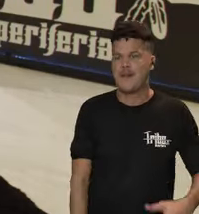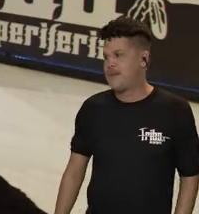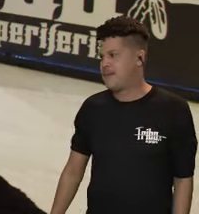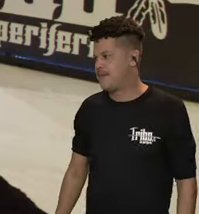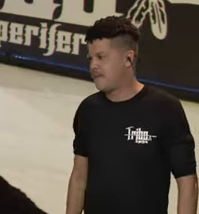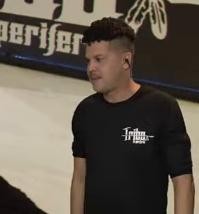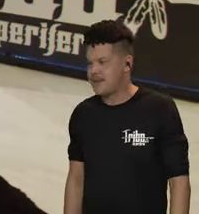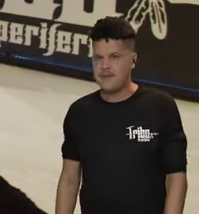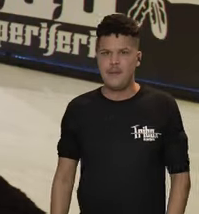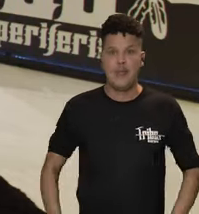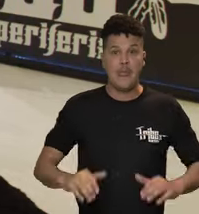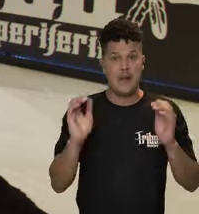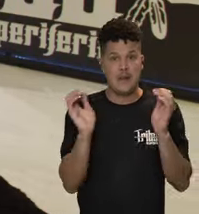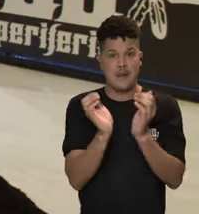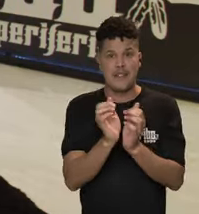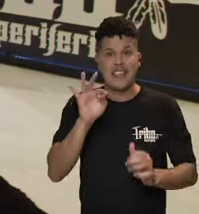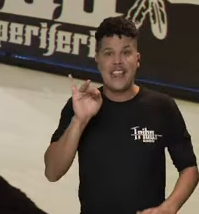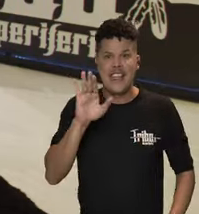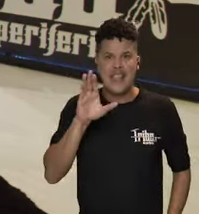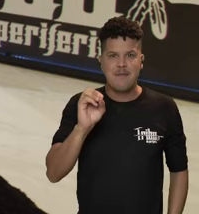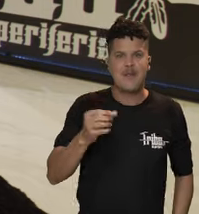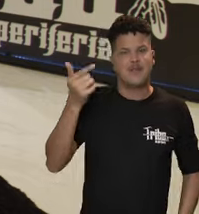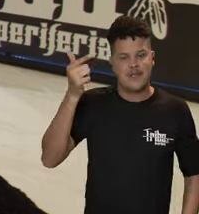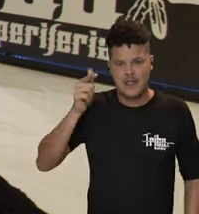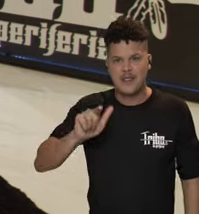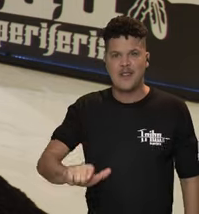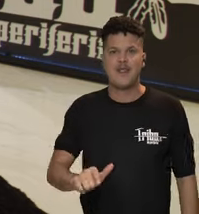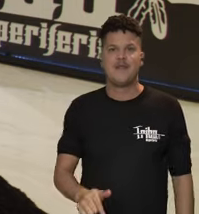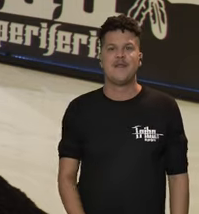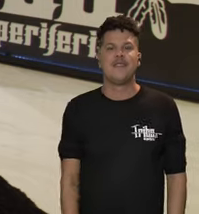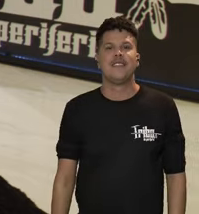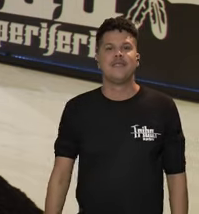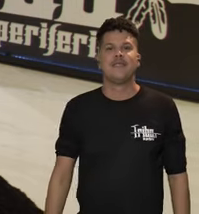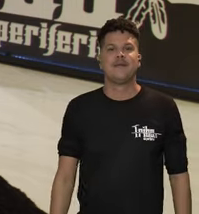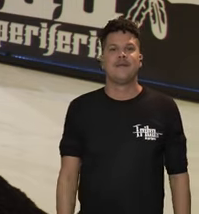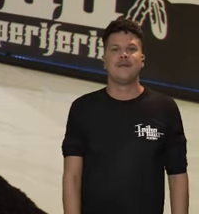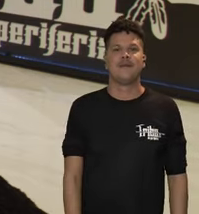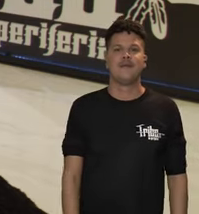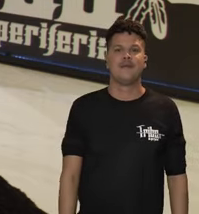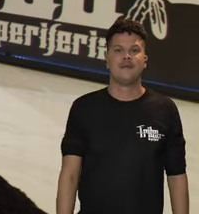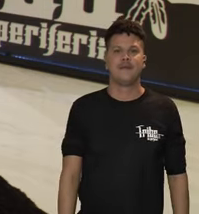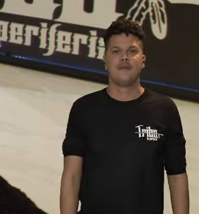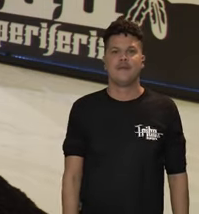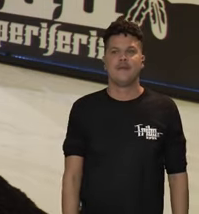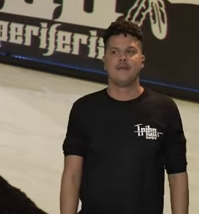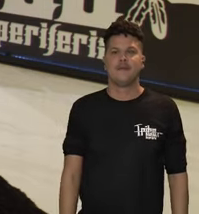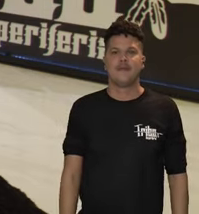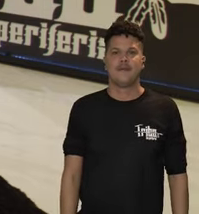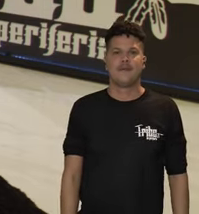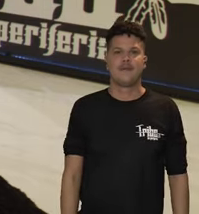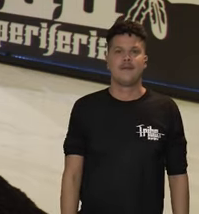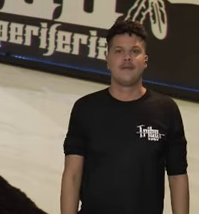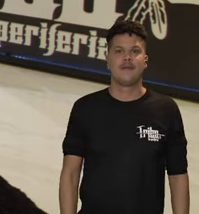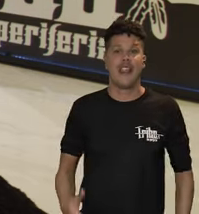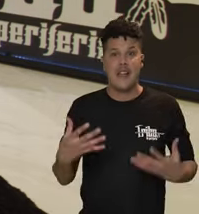Tribo da periferia mais uma vez. E é isso. Porra. Bom dia. Mano, vamos relembrar várias músicas,